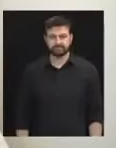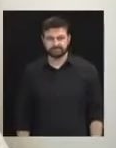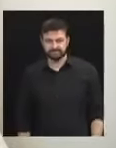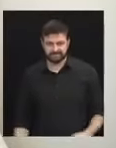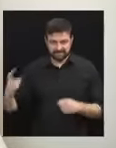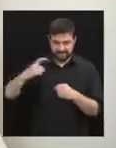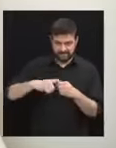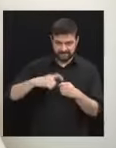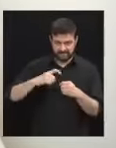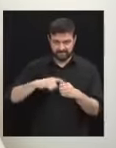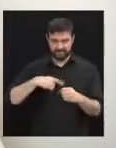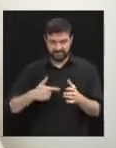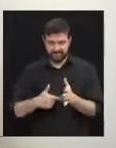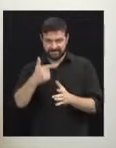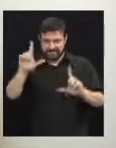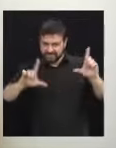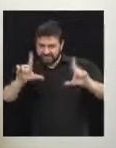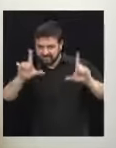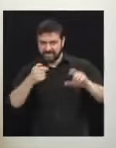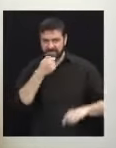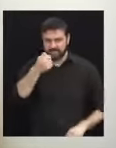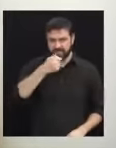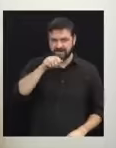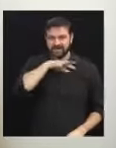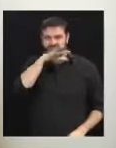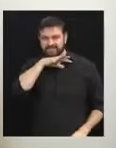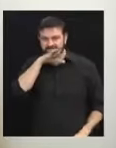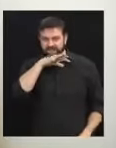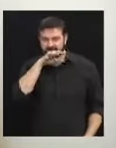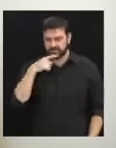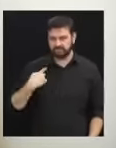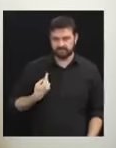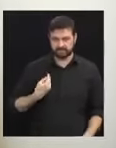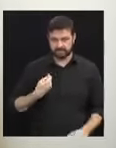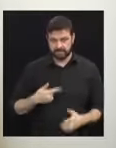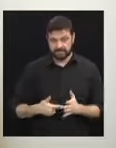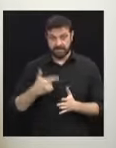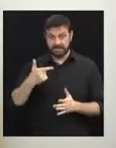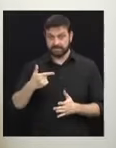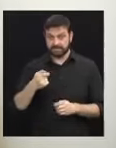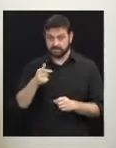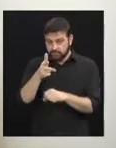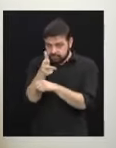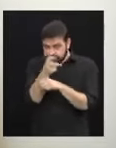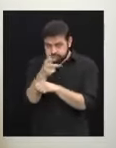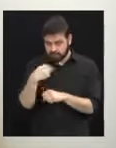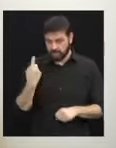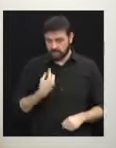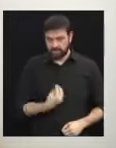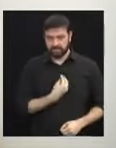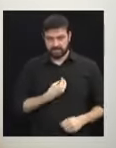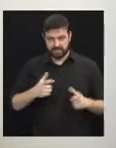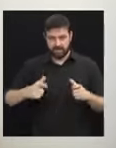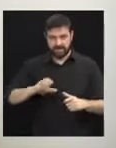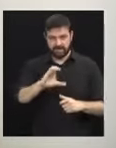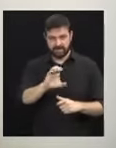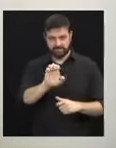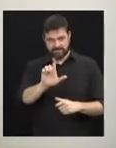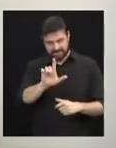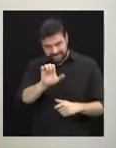A gente está de volta e esse é o segundo bloco do programa Espaço Aberto Animal. Essa é a nossa segunda edição e a gente está no Campos Elíseos falando do trabalho da